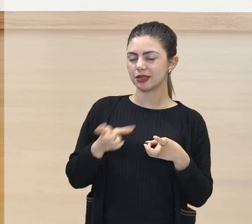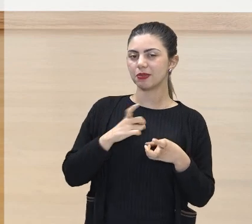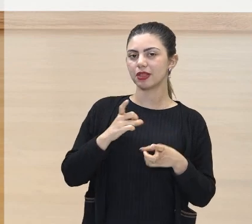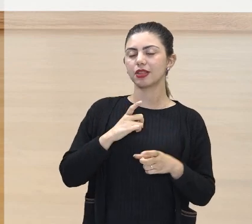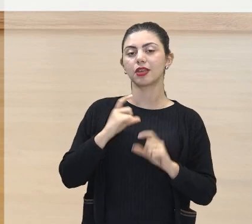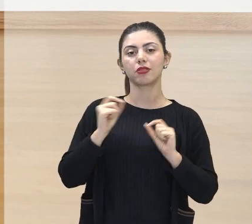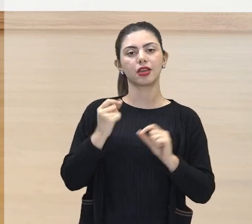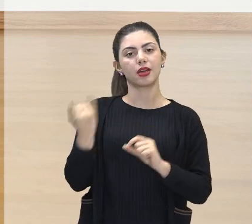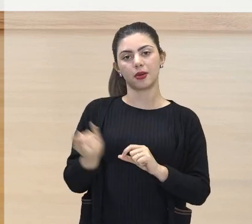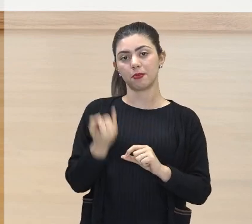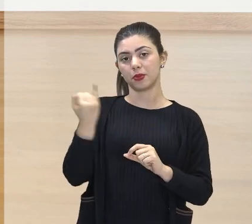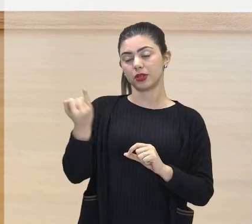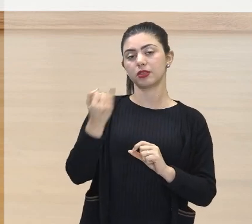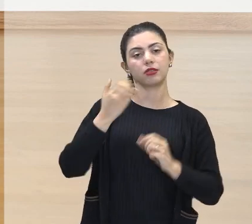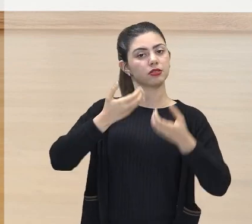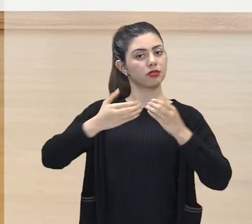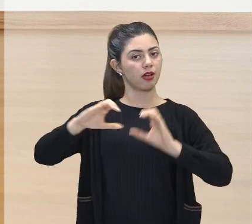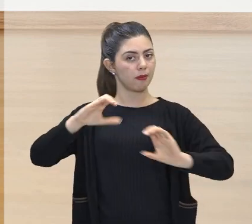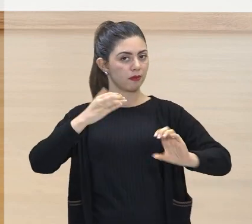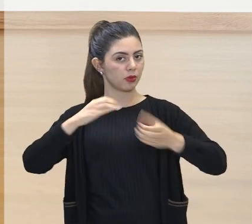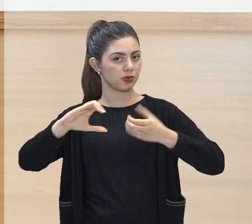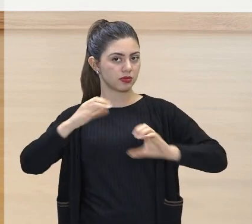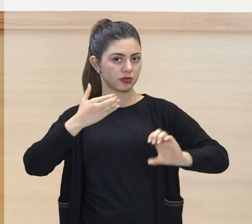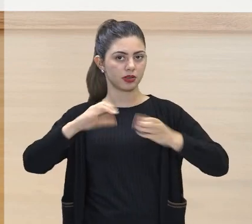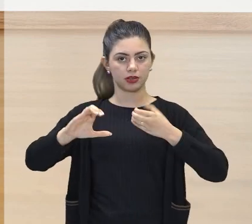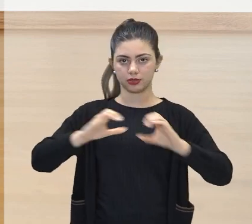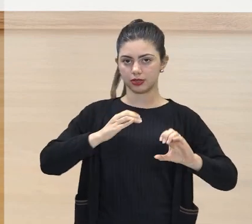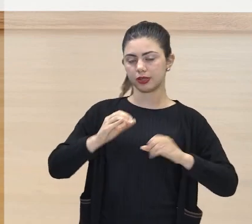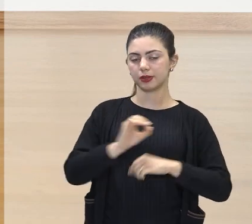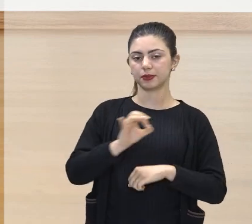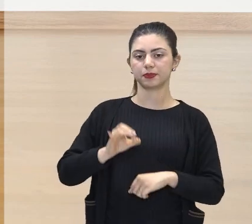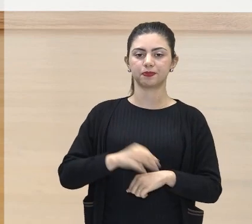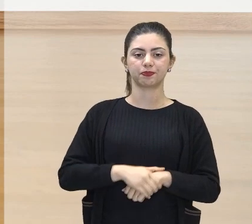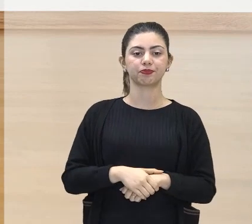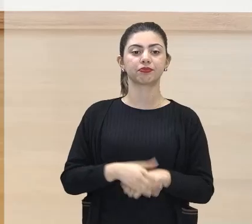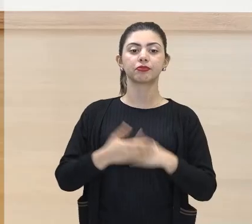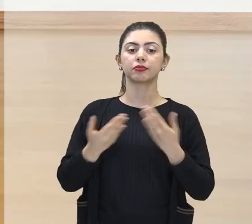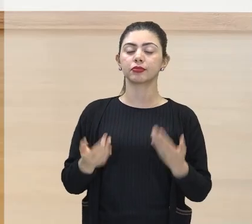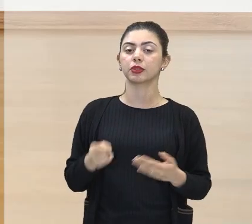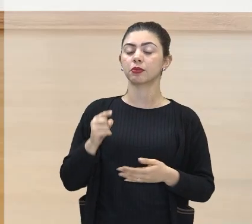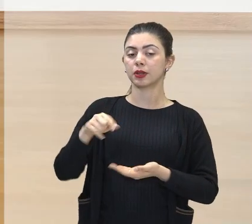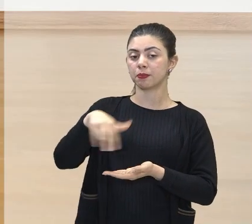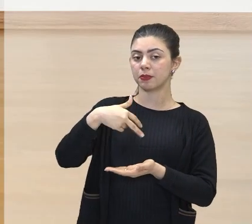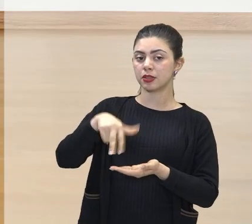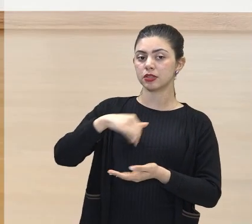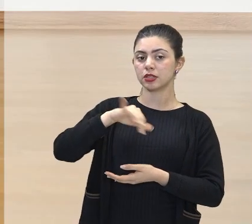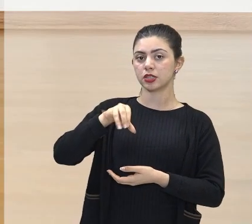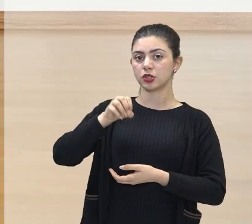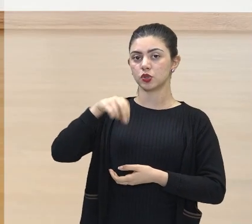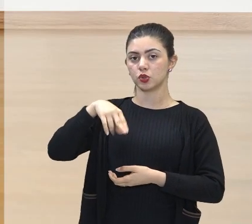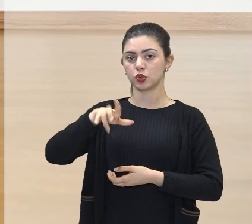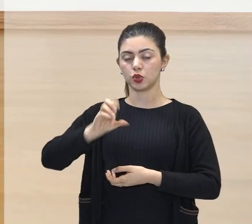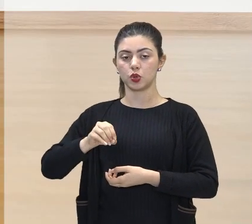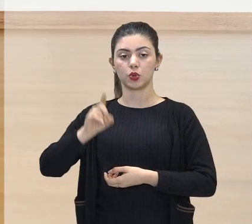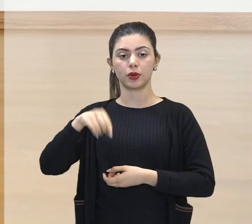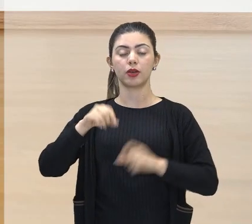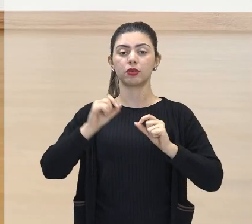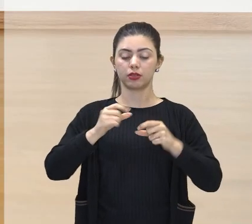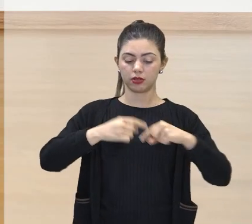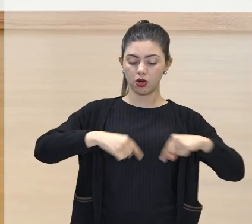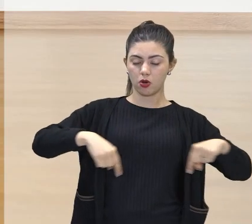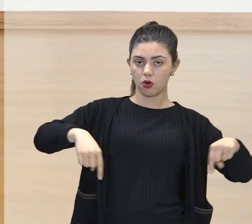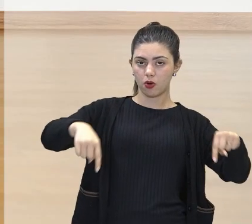bem forte do canto, da questão musical. O jongo é uma dança de roda e